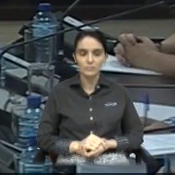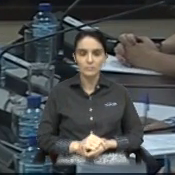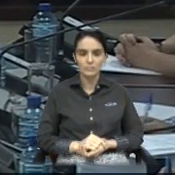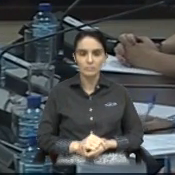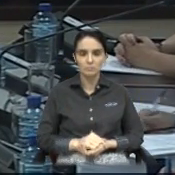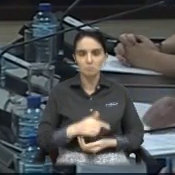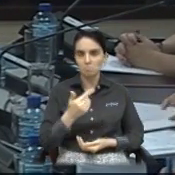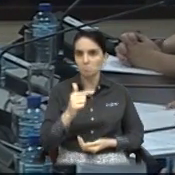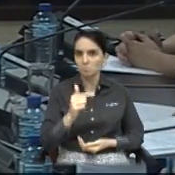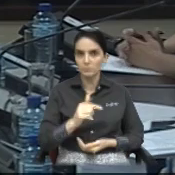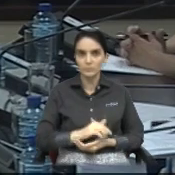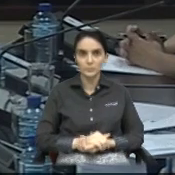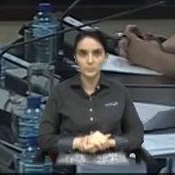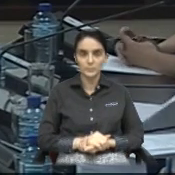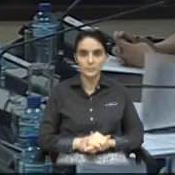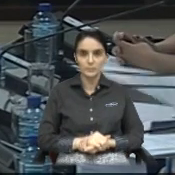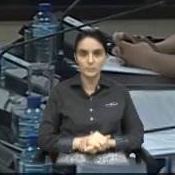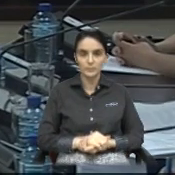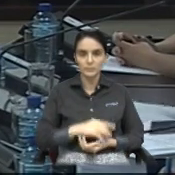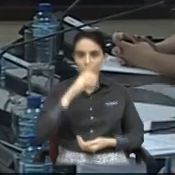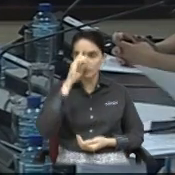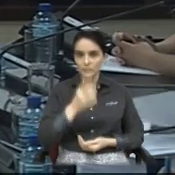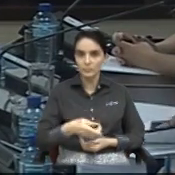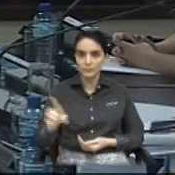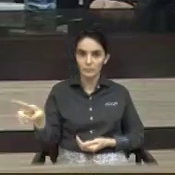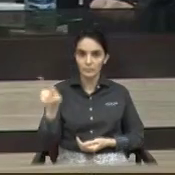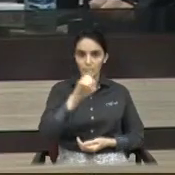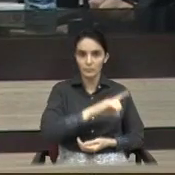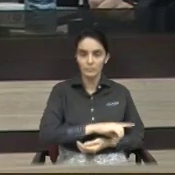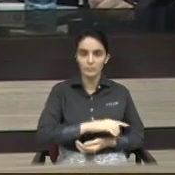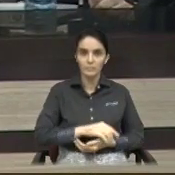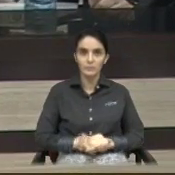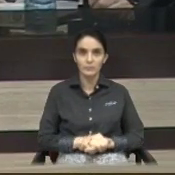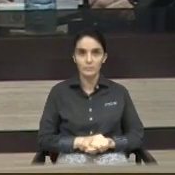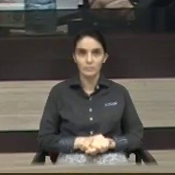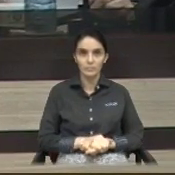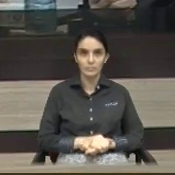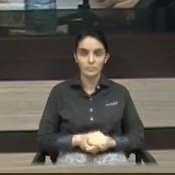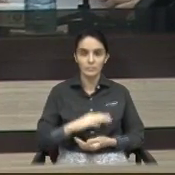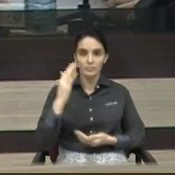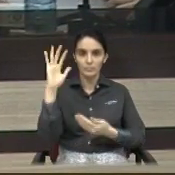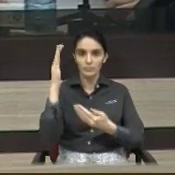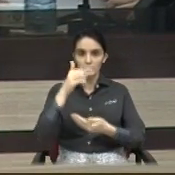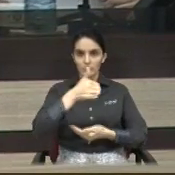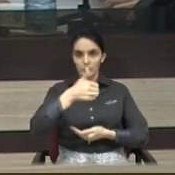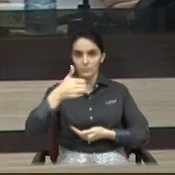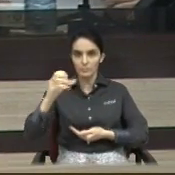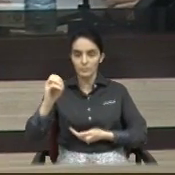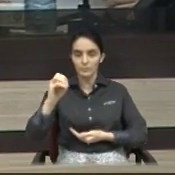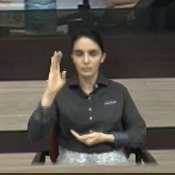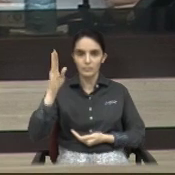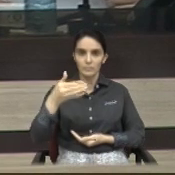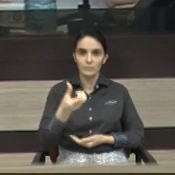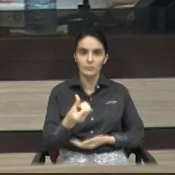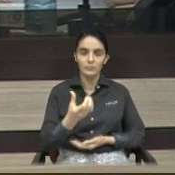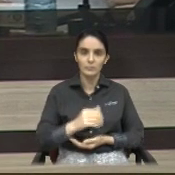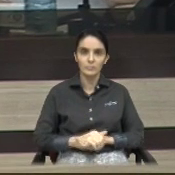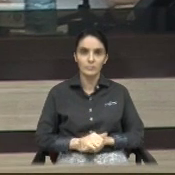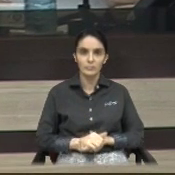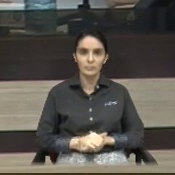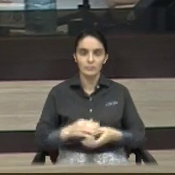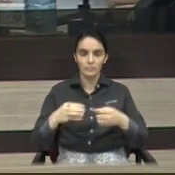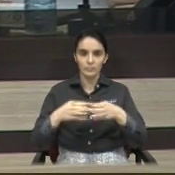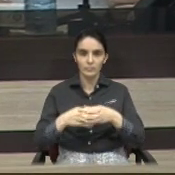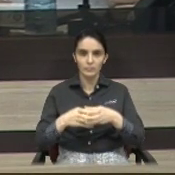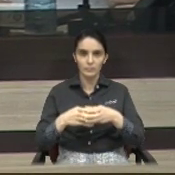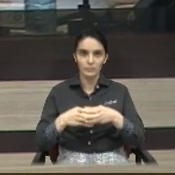Não havendo mais quem queira, encaminhe-se à ordem do dia. Moção de aplausos 110/2016. Ao Grupo